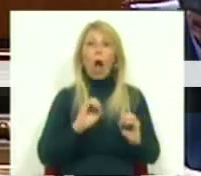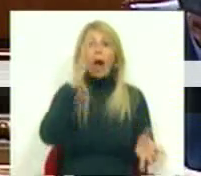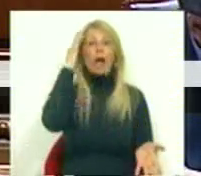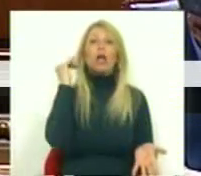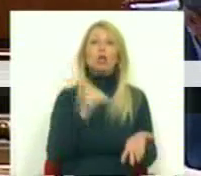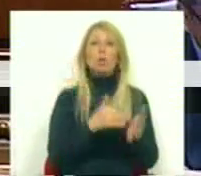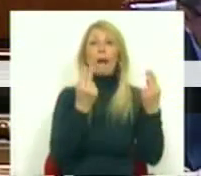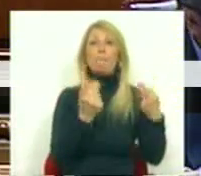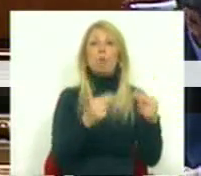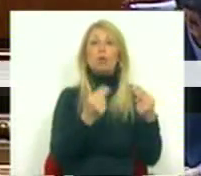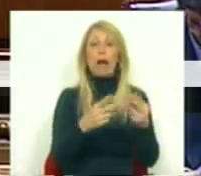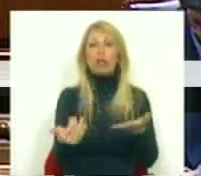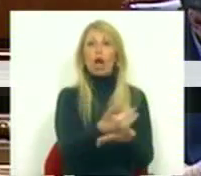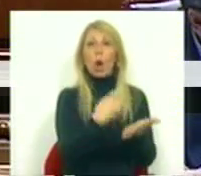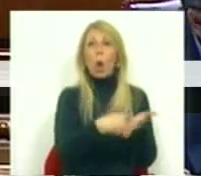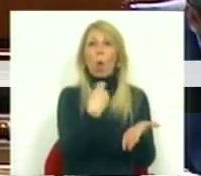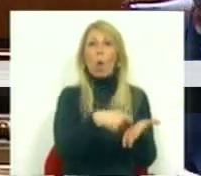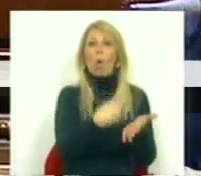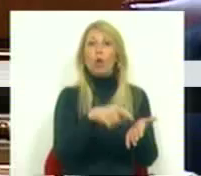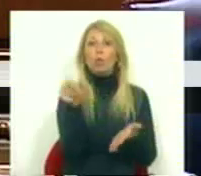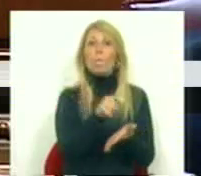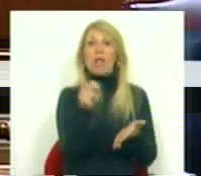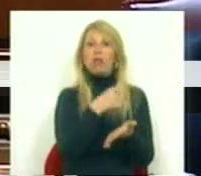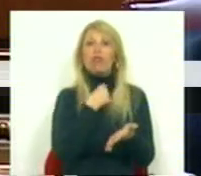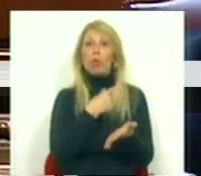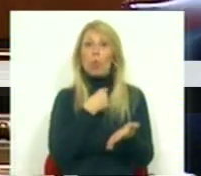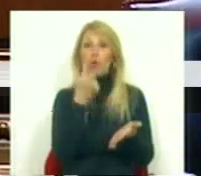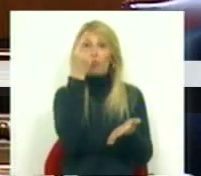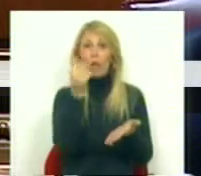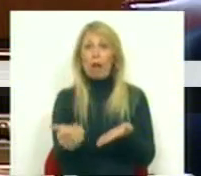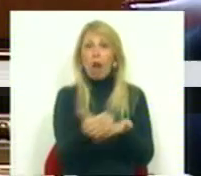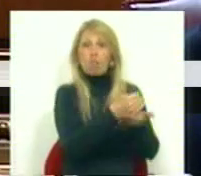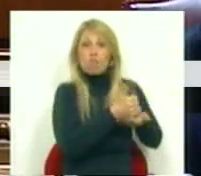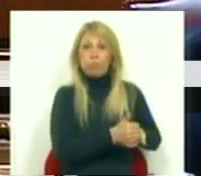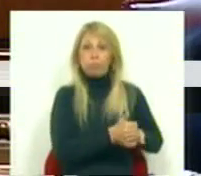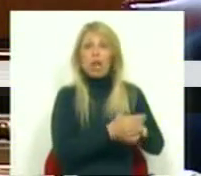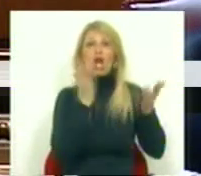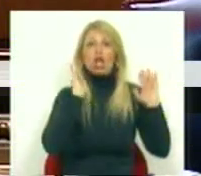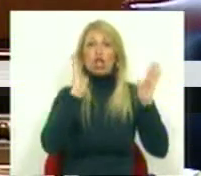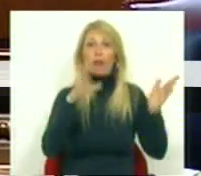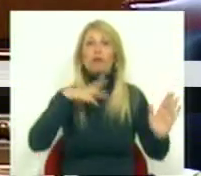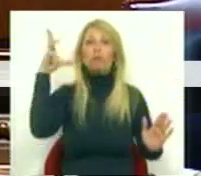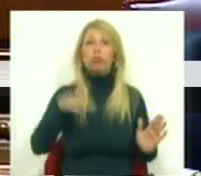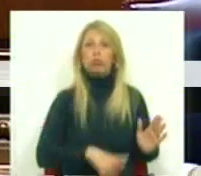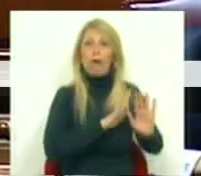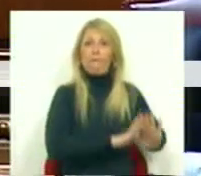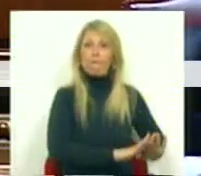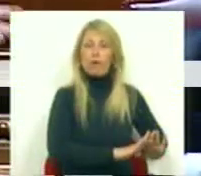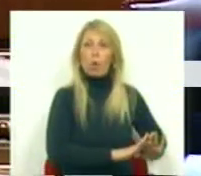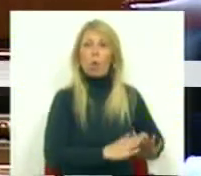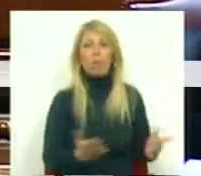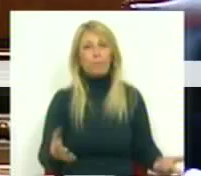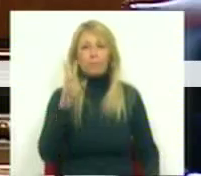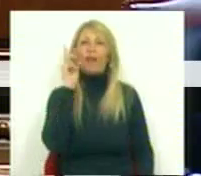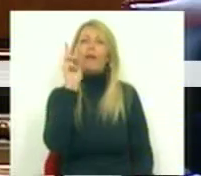das portagens que foram cobradas durante esse mês, foram retidas pelas Estradas de Portugal.